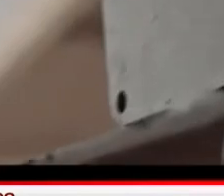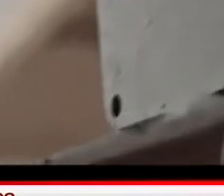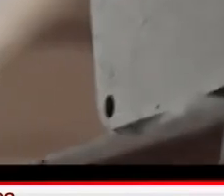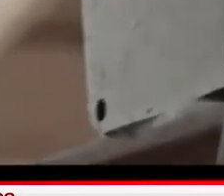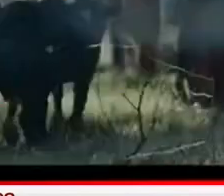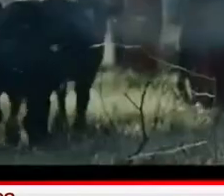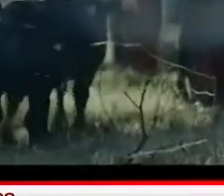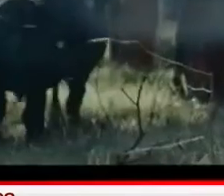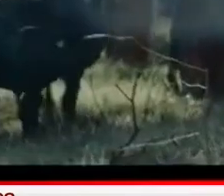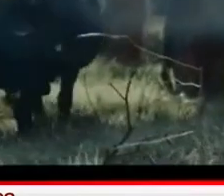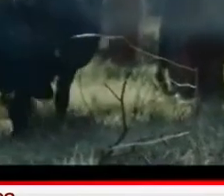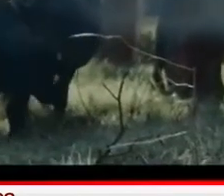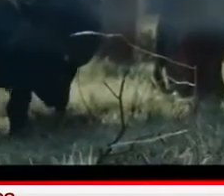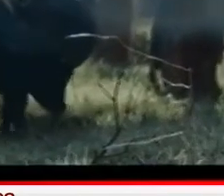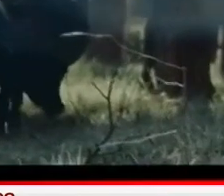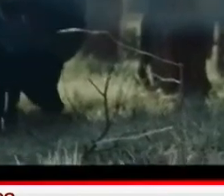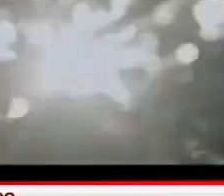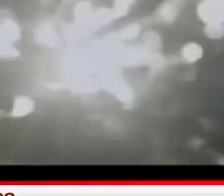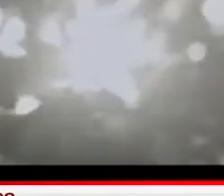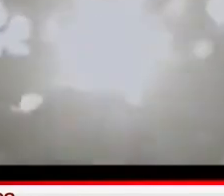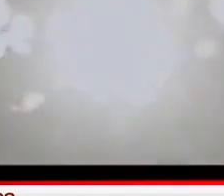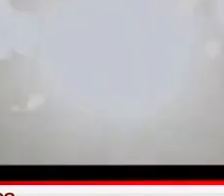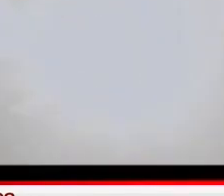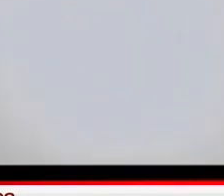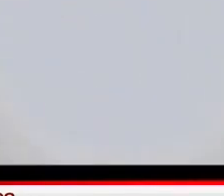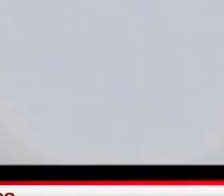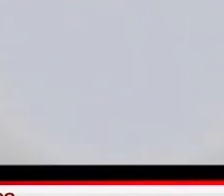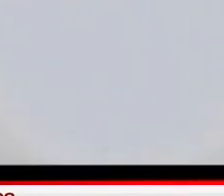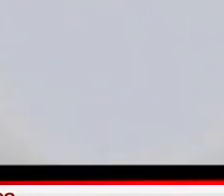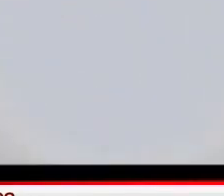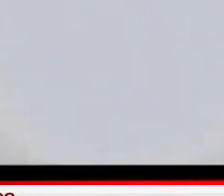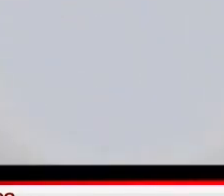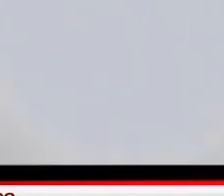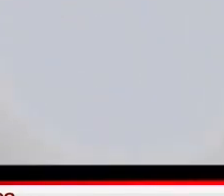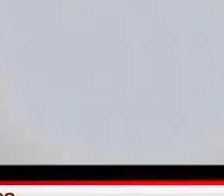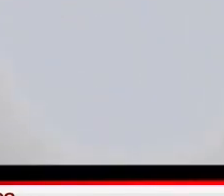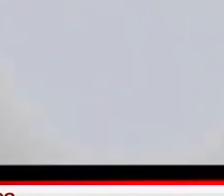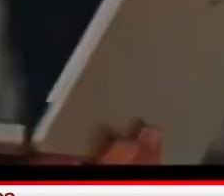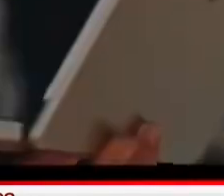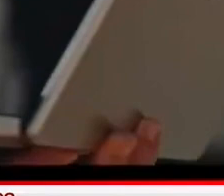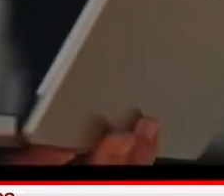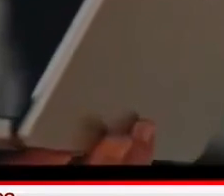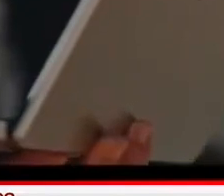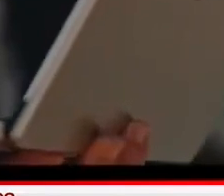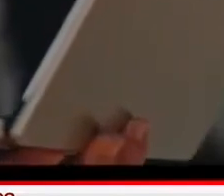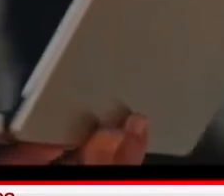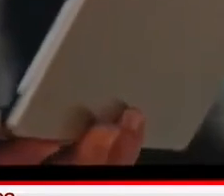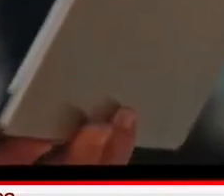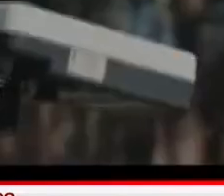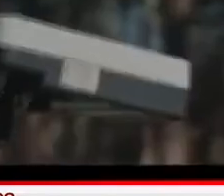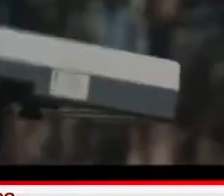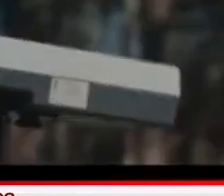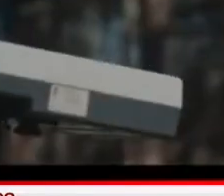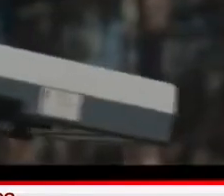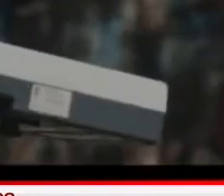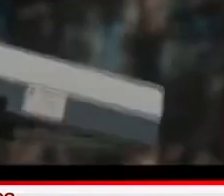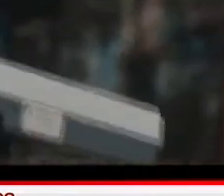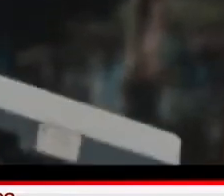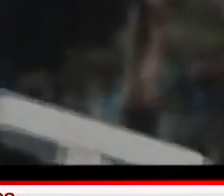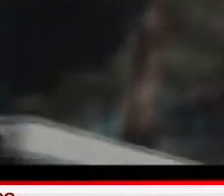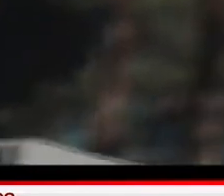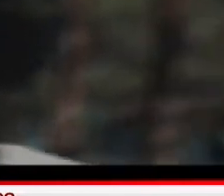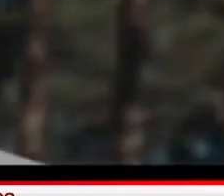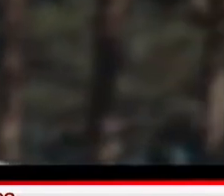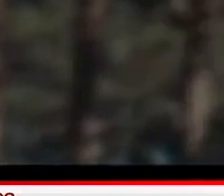num espaço menor e com menos Impacto ao meio ambiente estamos colocando em prática as estratégias para enfrentar